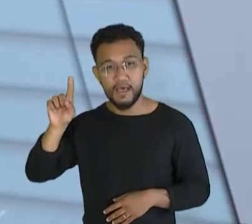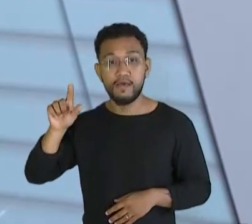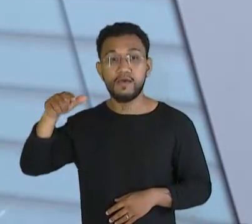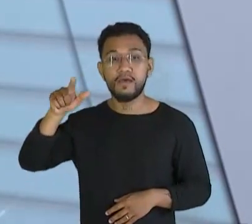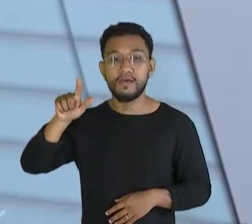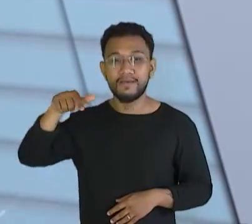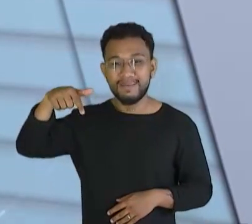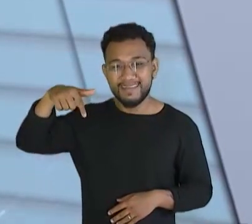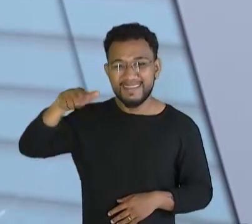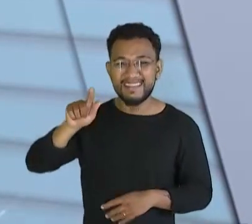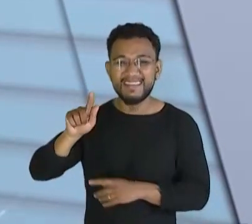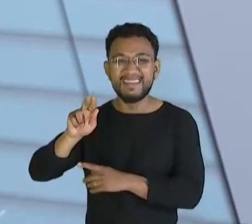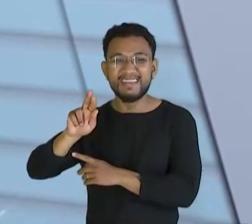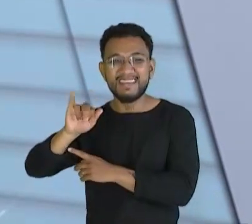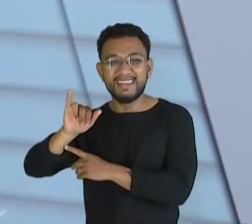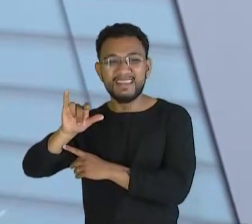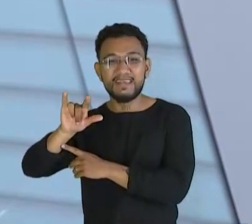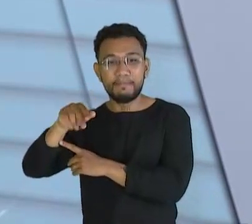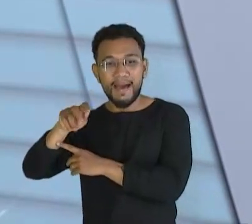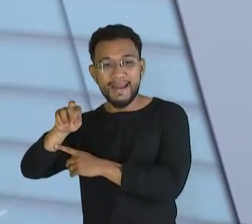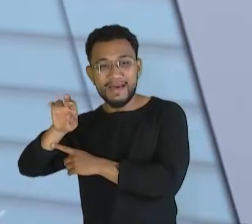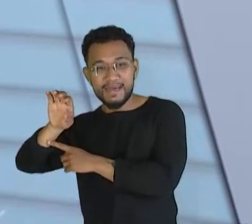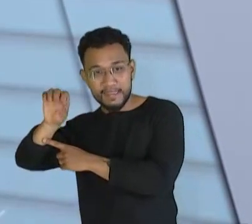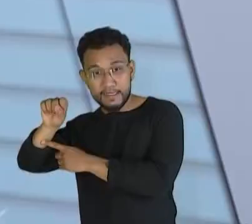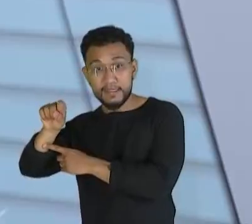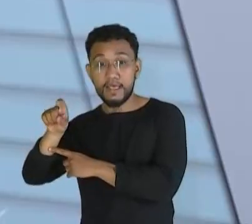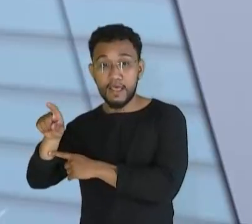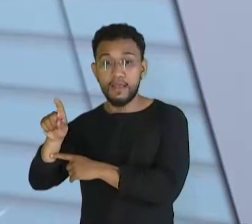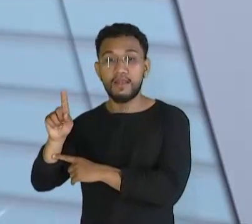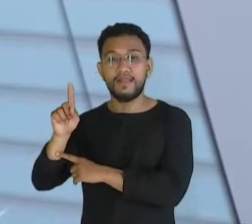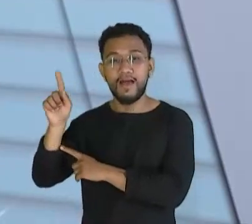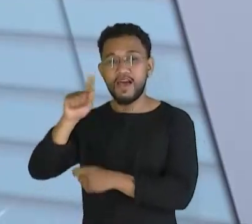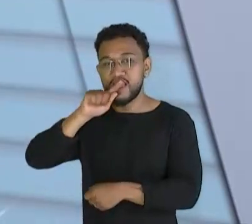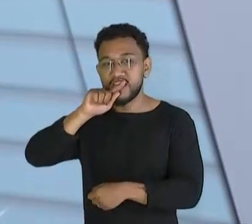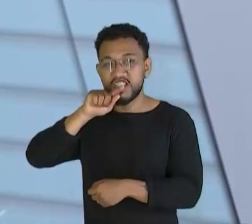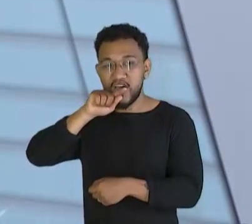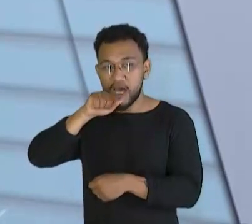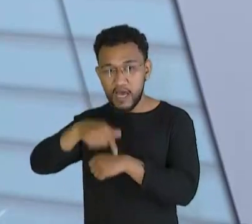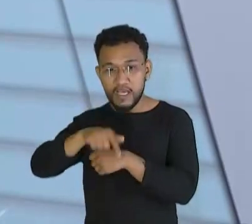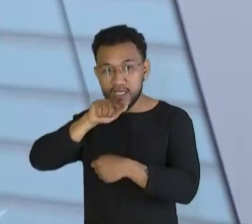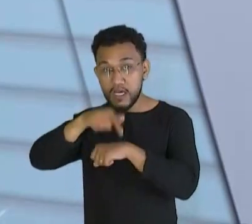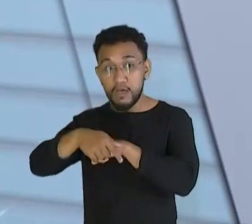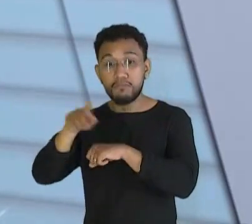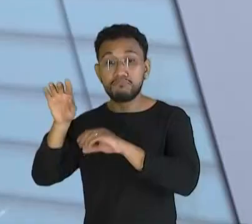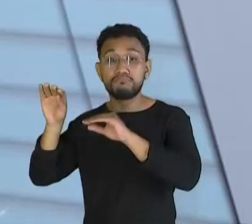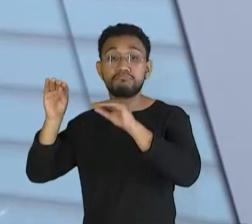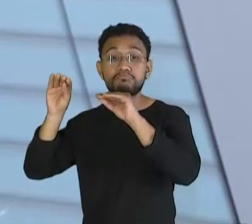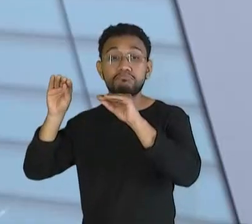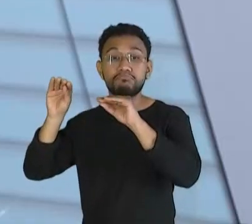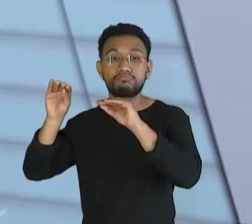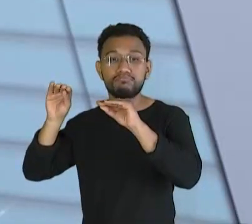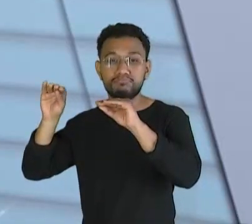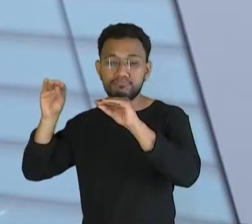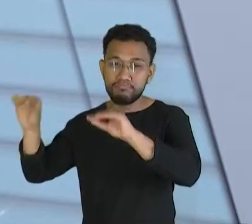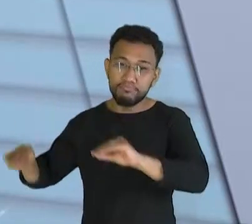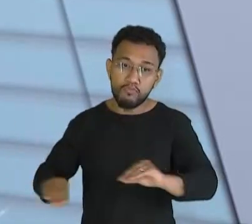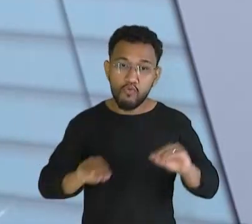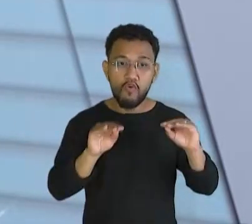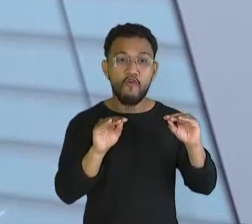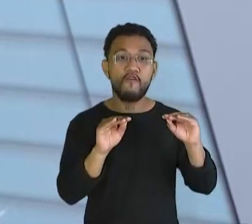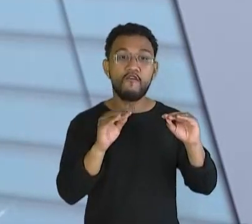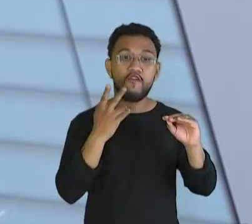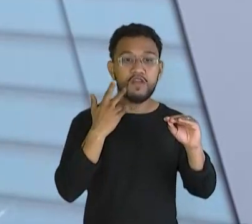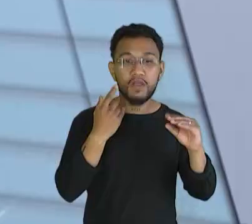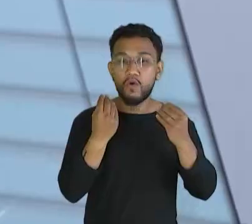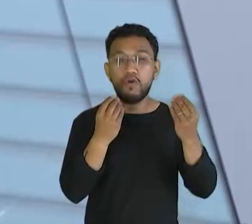veio também do interior, ali da região do Quixeramobim, porque ele é do Encantado, que é um distrito lá do Quixeramobim. Também morou na